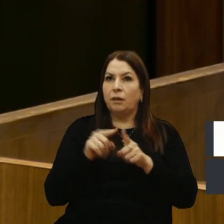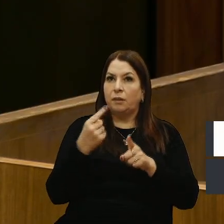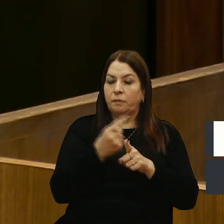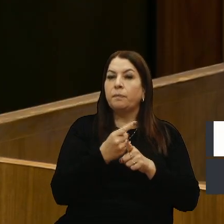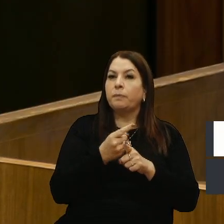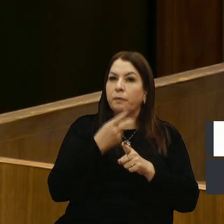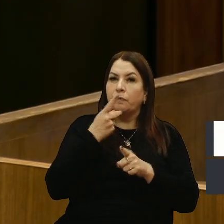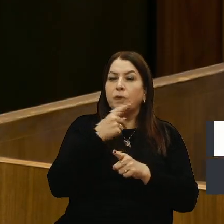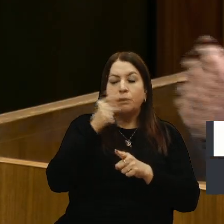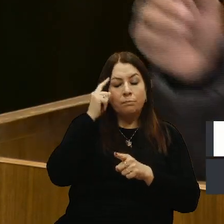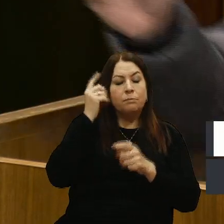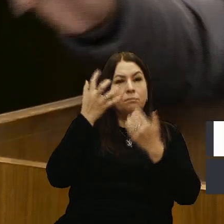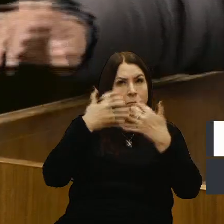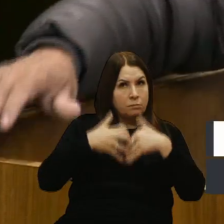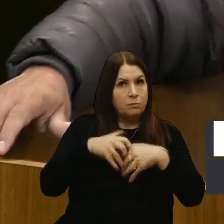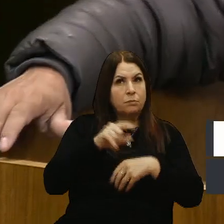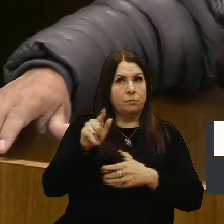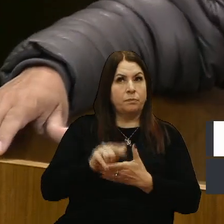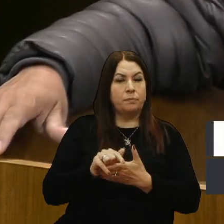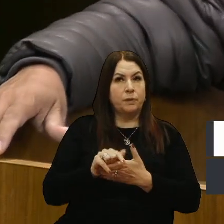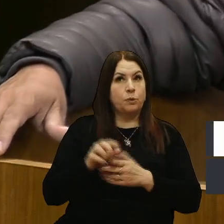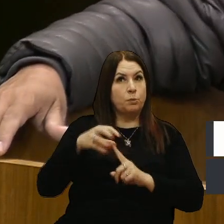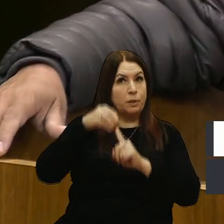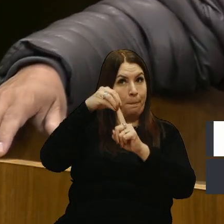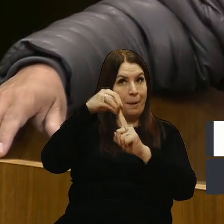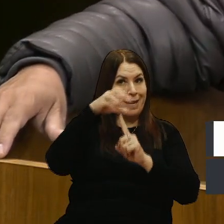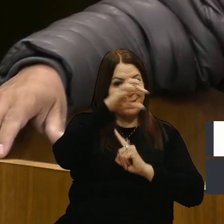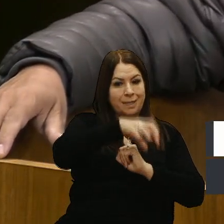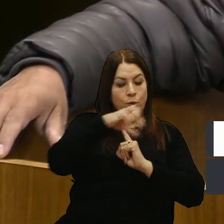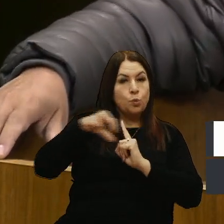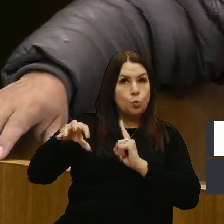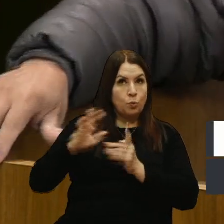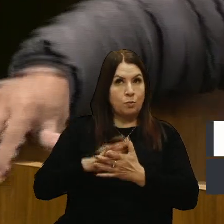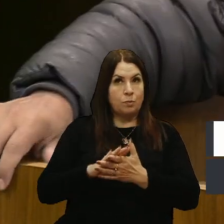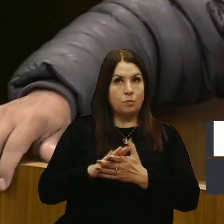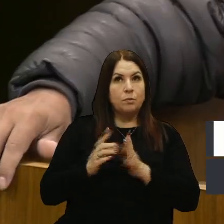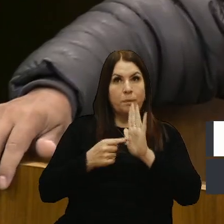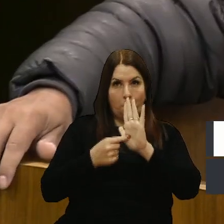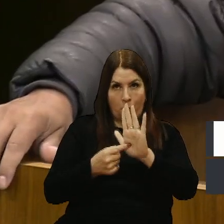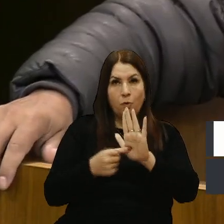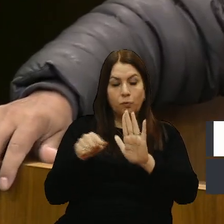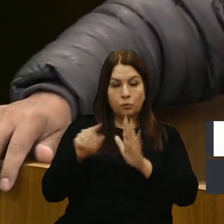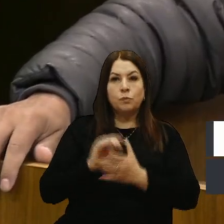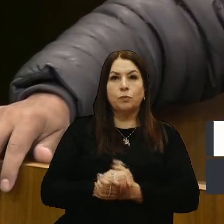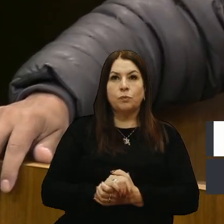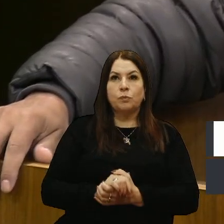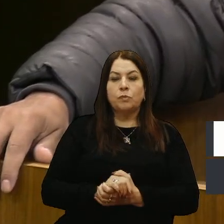sobre isso e os principais setores que trazem